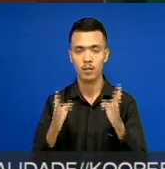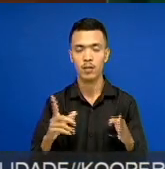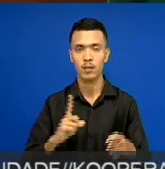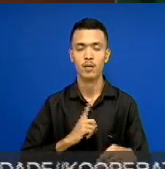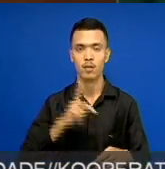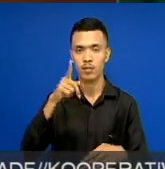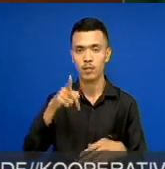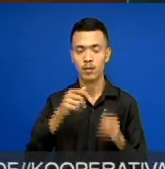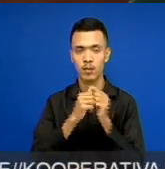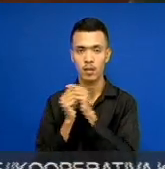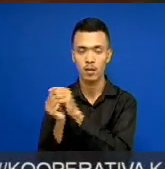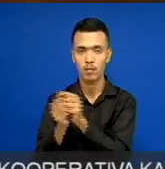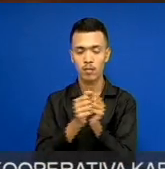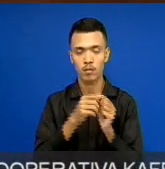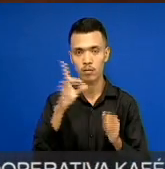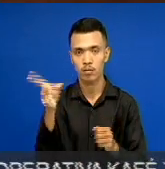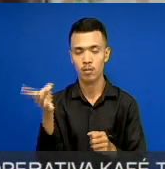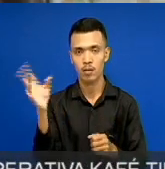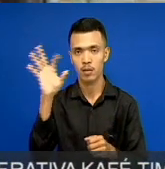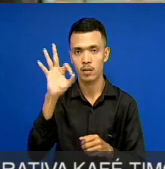Palos, hamutu qual no licencia, o